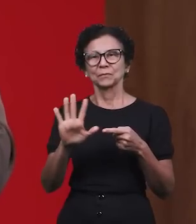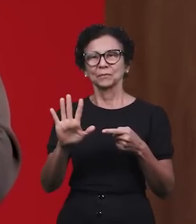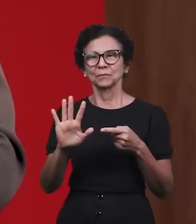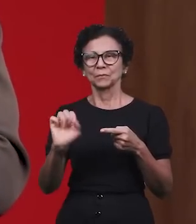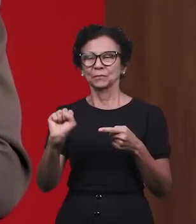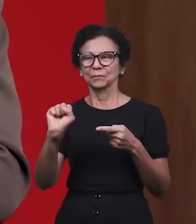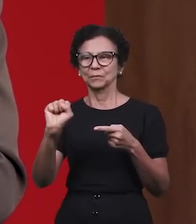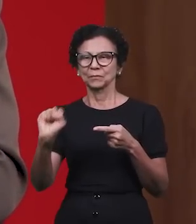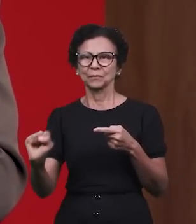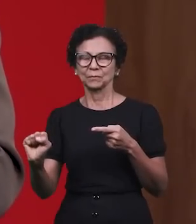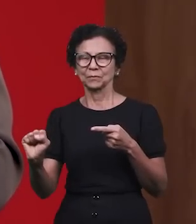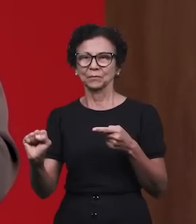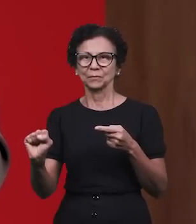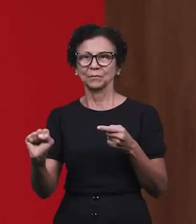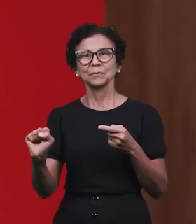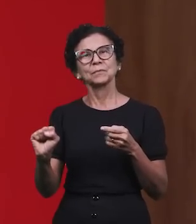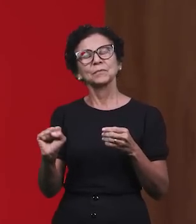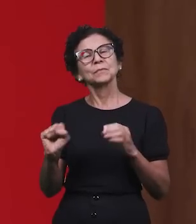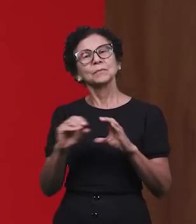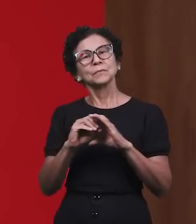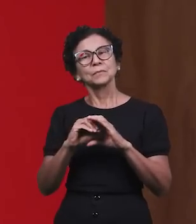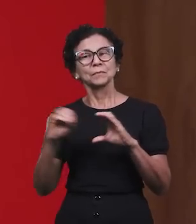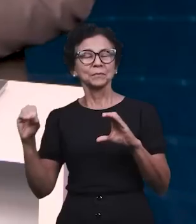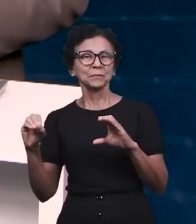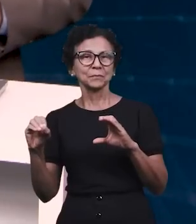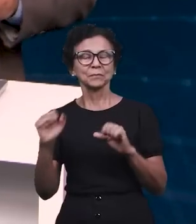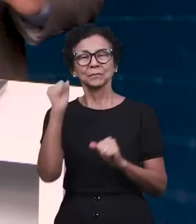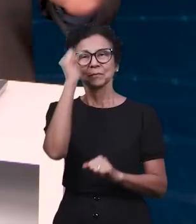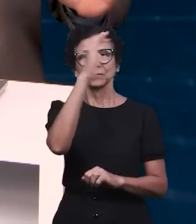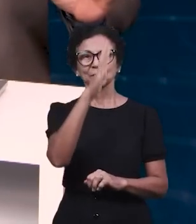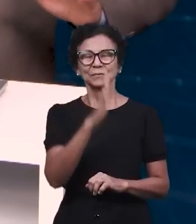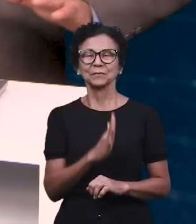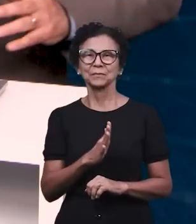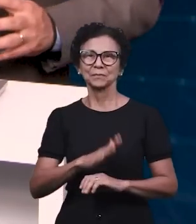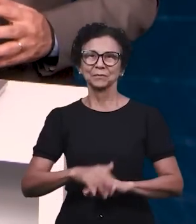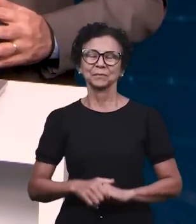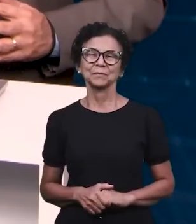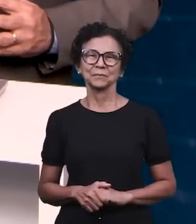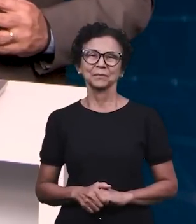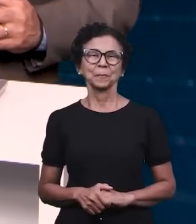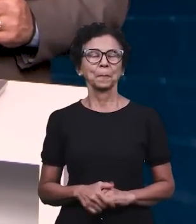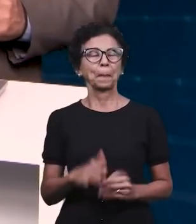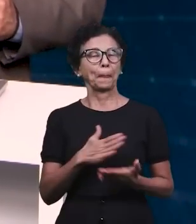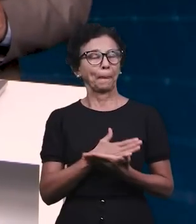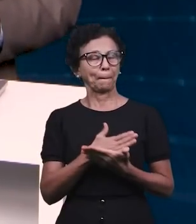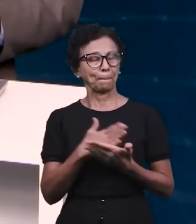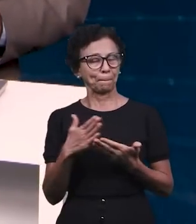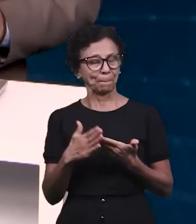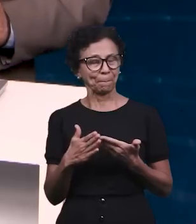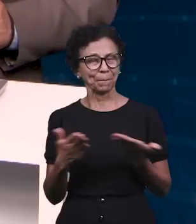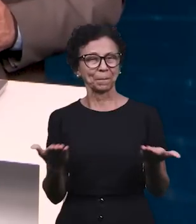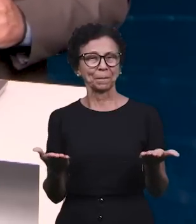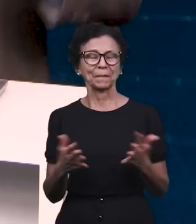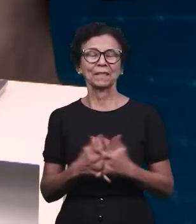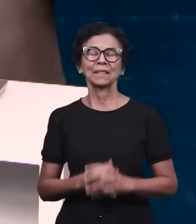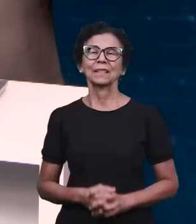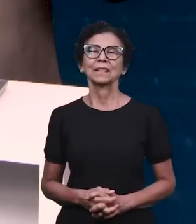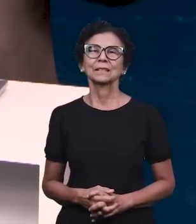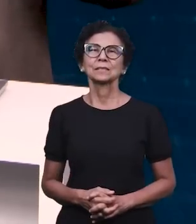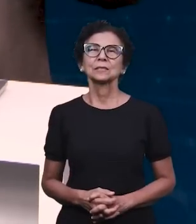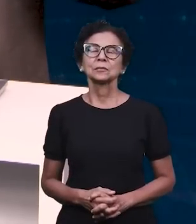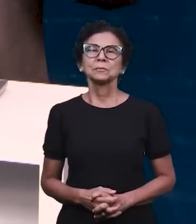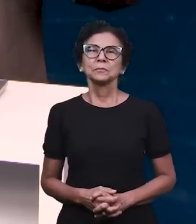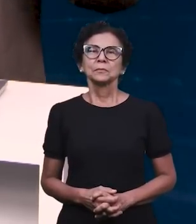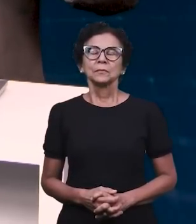Centro-Oeste do Brasil. Então fica com a gente, vem para cá comigo, a partir de agora o Manaim News está entrando no ar. E olha